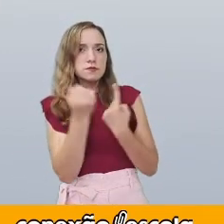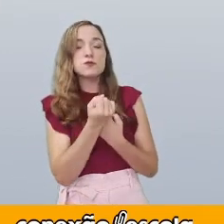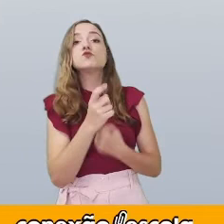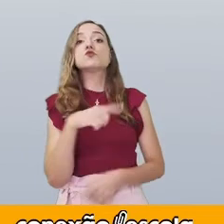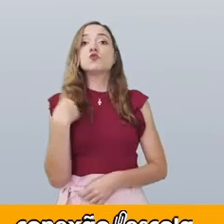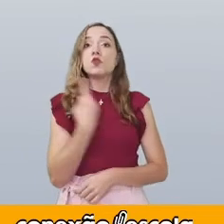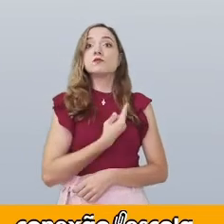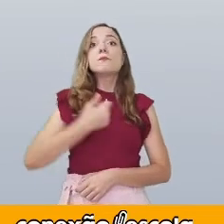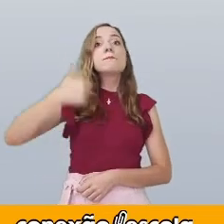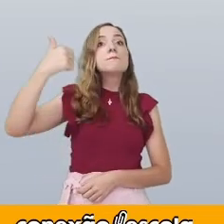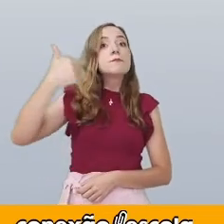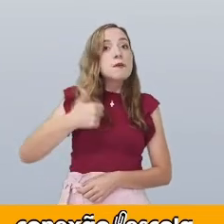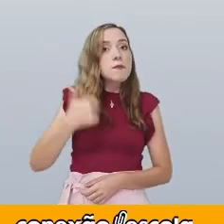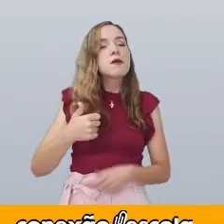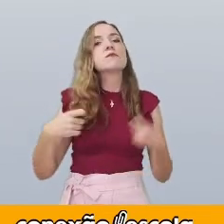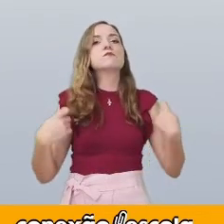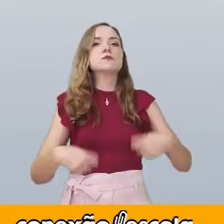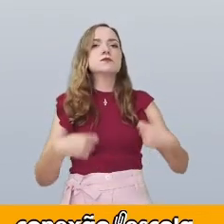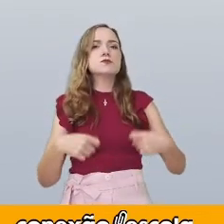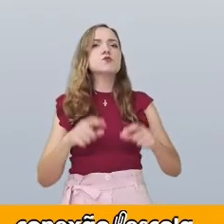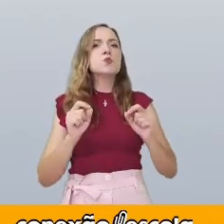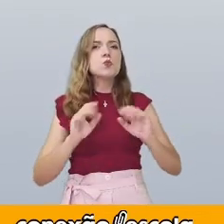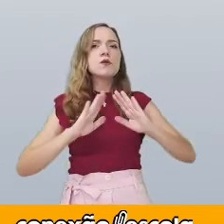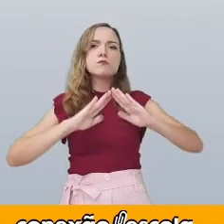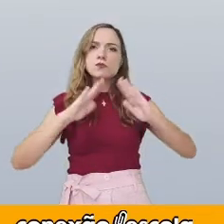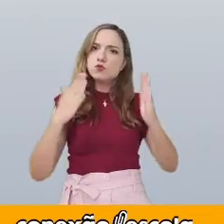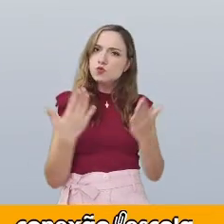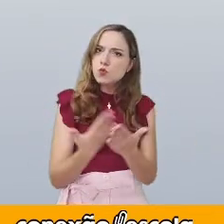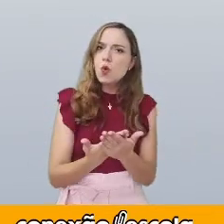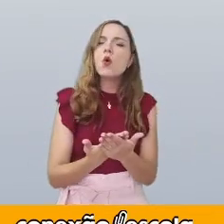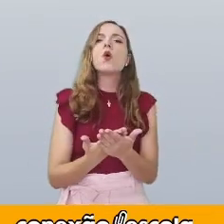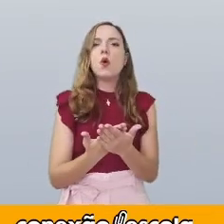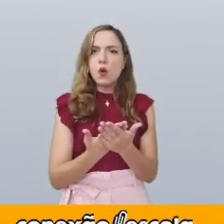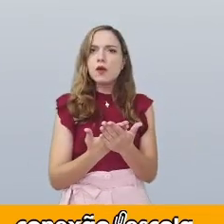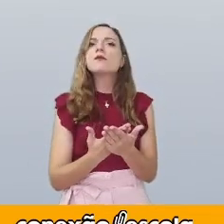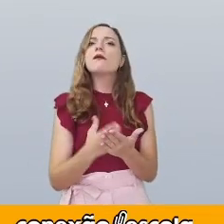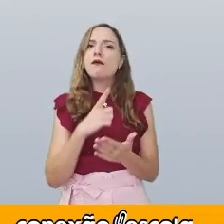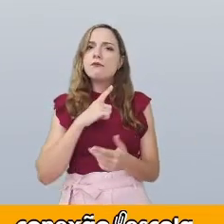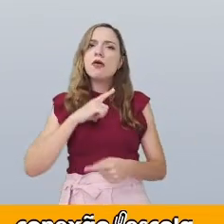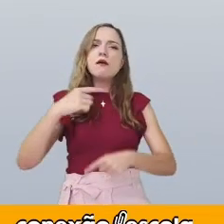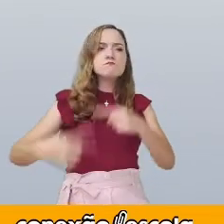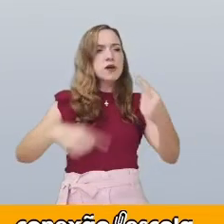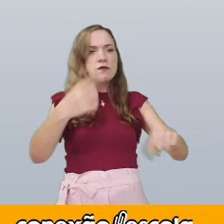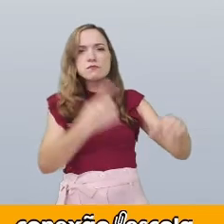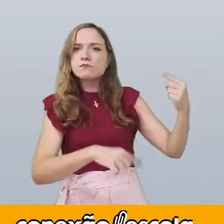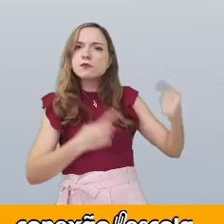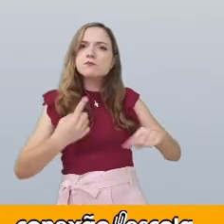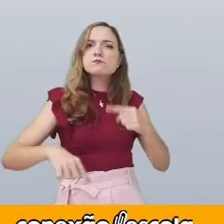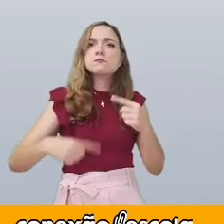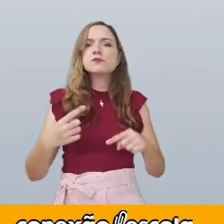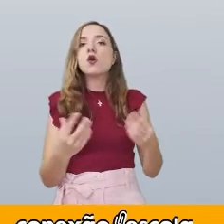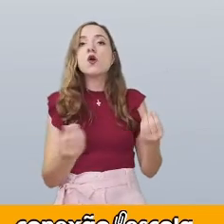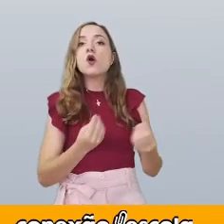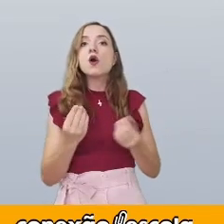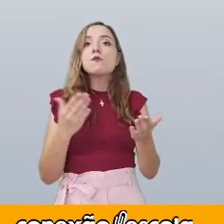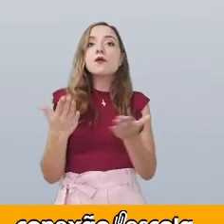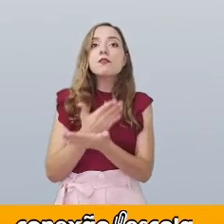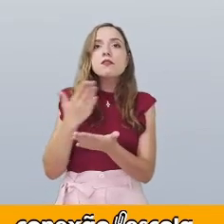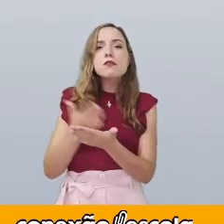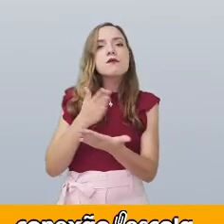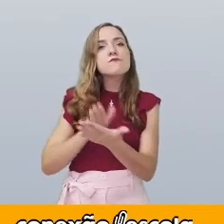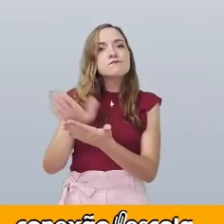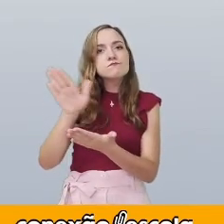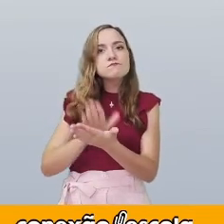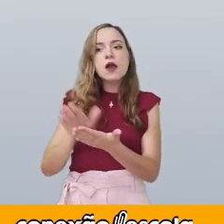primeiramente, é aconselhável que, na escola, sejam realizados debates sobre obras literárias